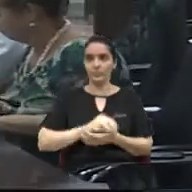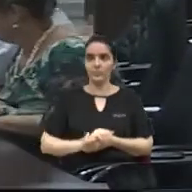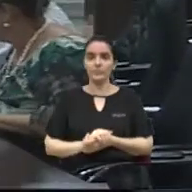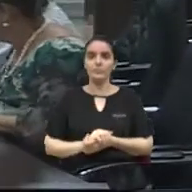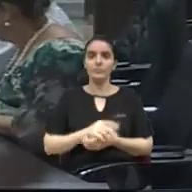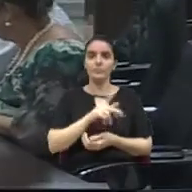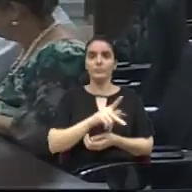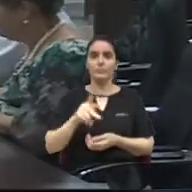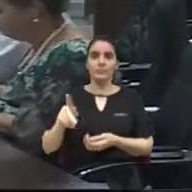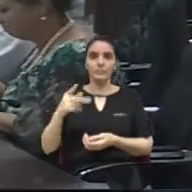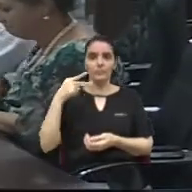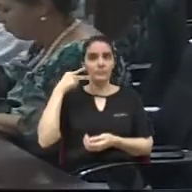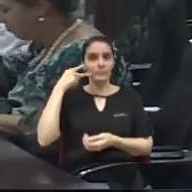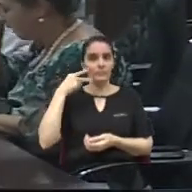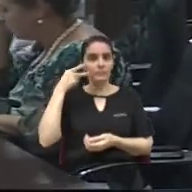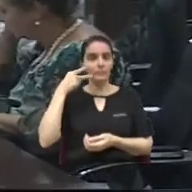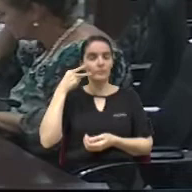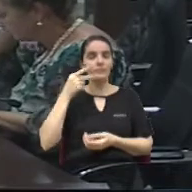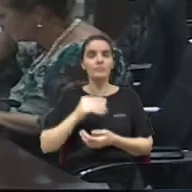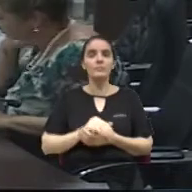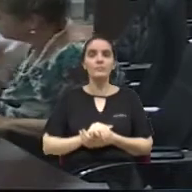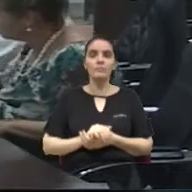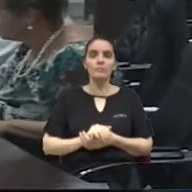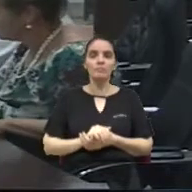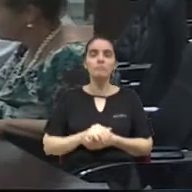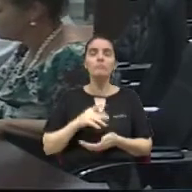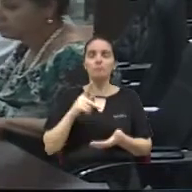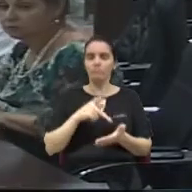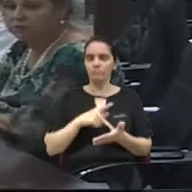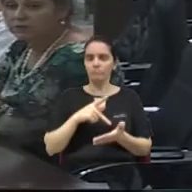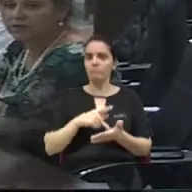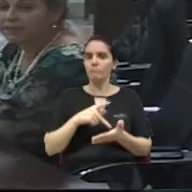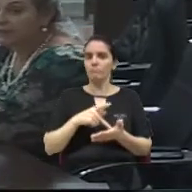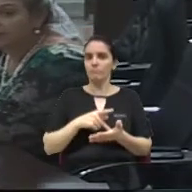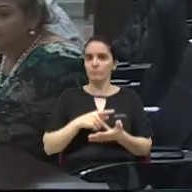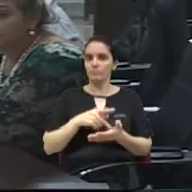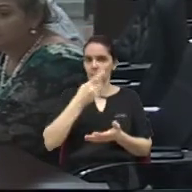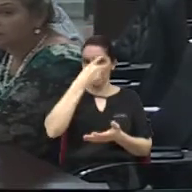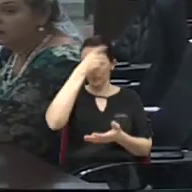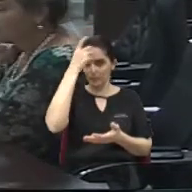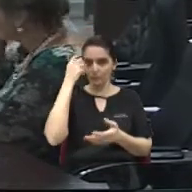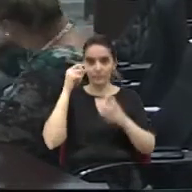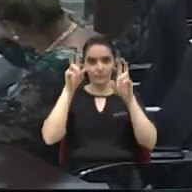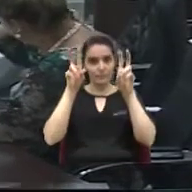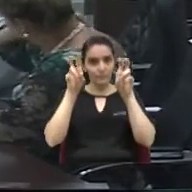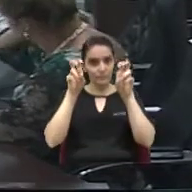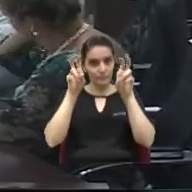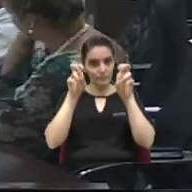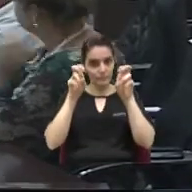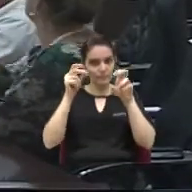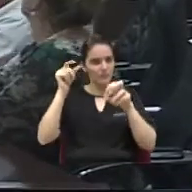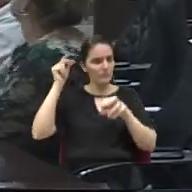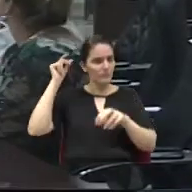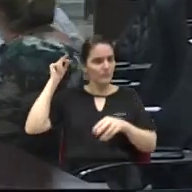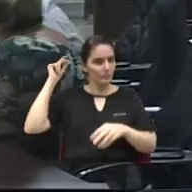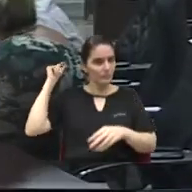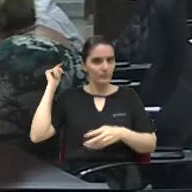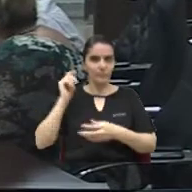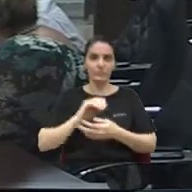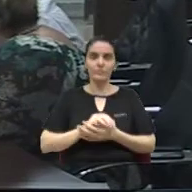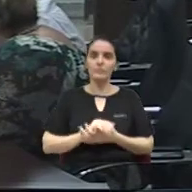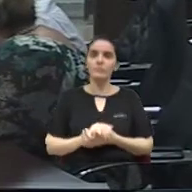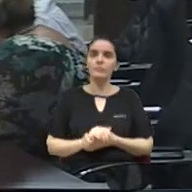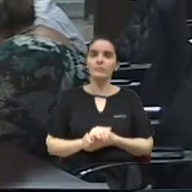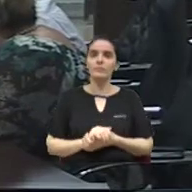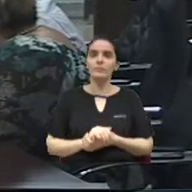Presidente, vereadores, vereadoras, realmente, vereador Wagner, esse é um assunto que já vem há algum tempo.